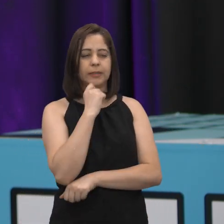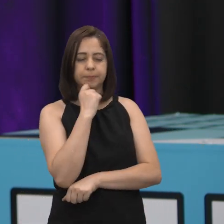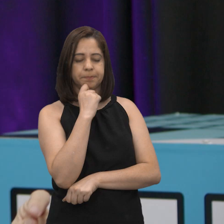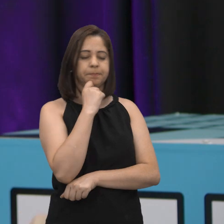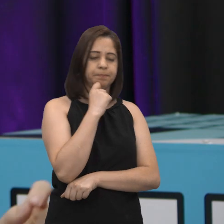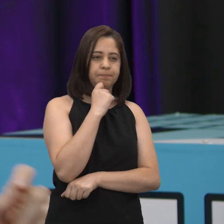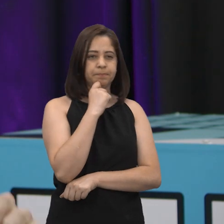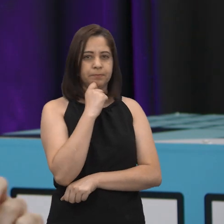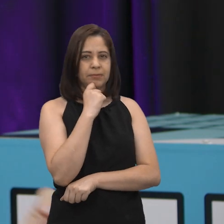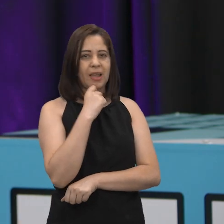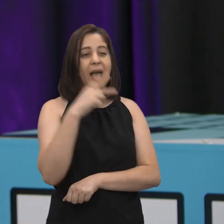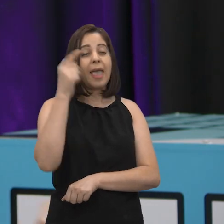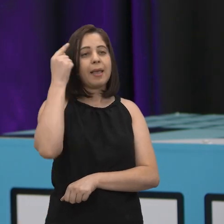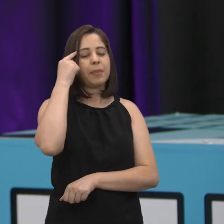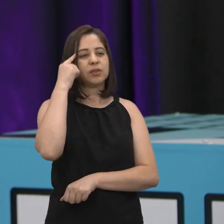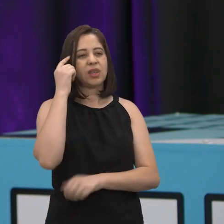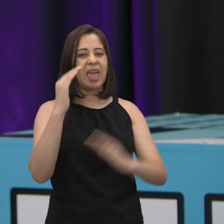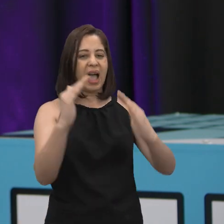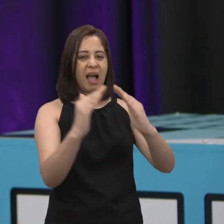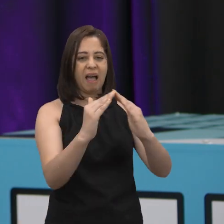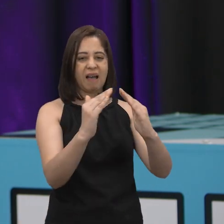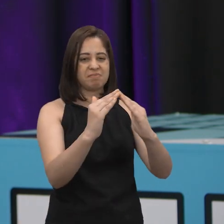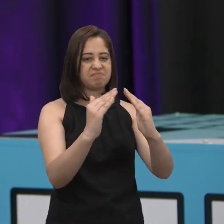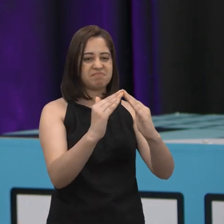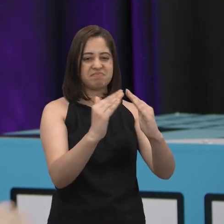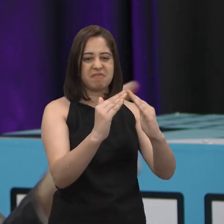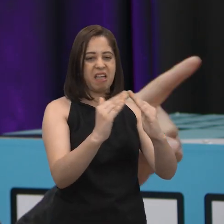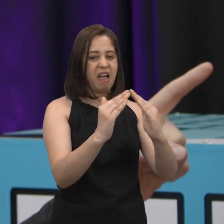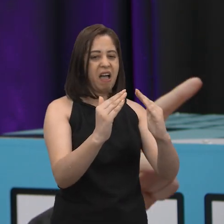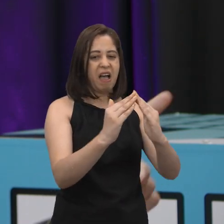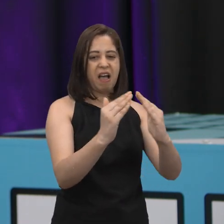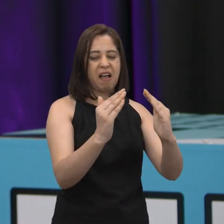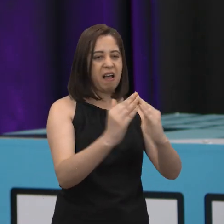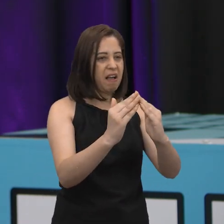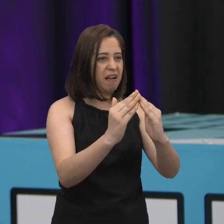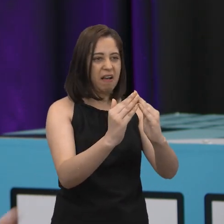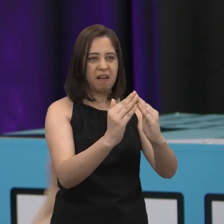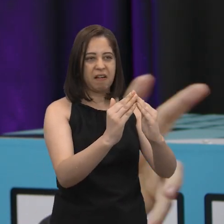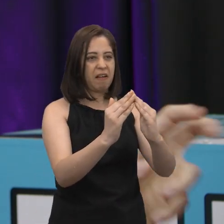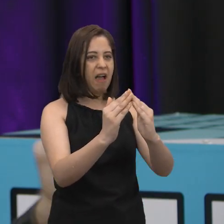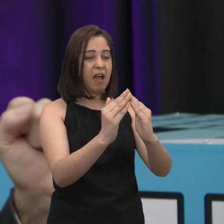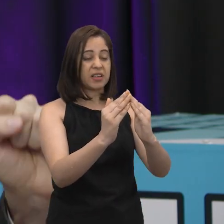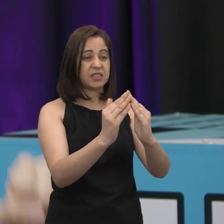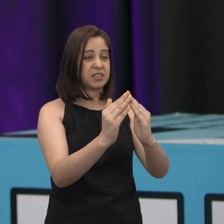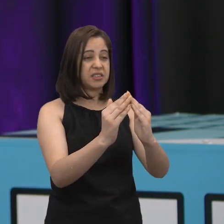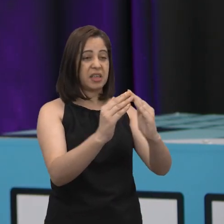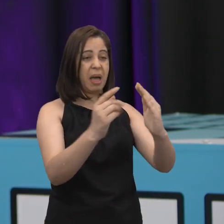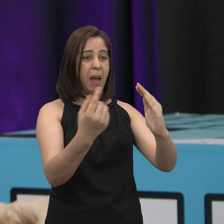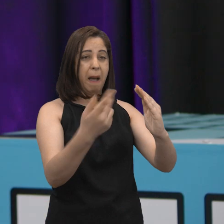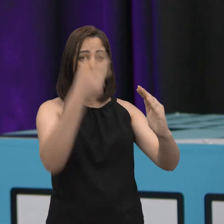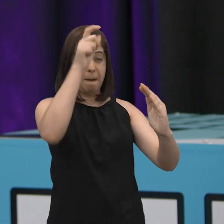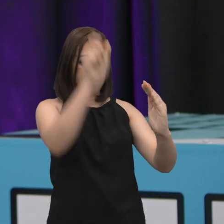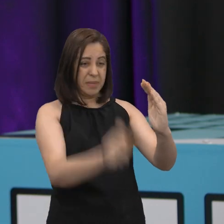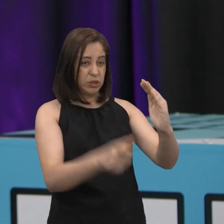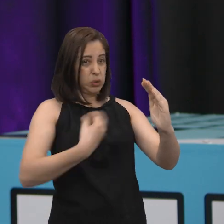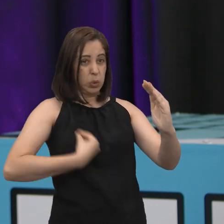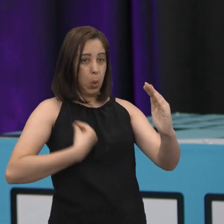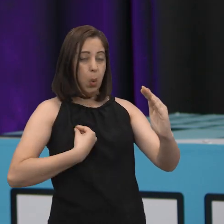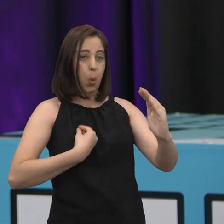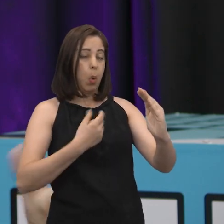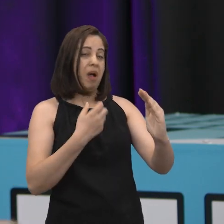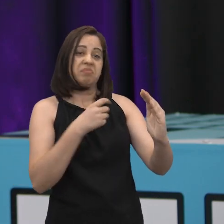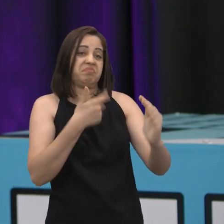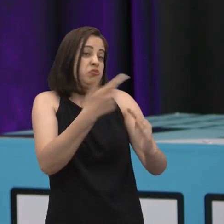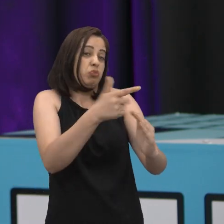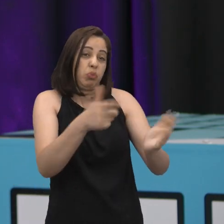considerado um procedimento que a gente chama de imputação de dado. Então, eles pegam como se fosse um valor médio daquele entorno, eles colocam esse dado naquele